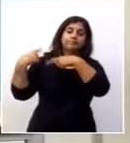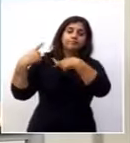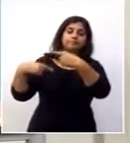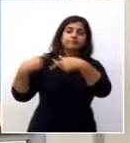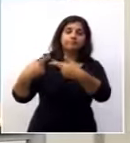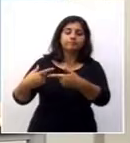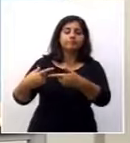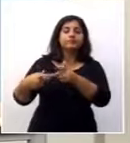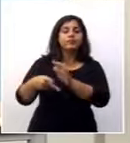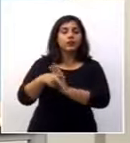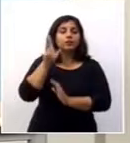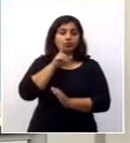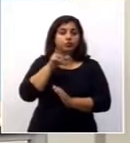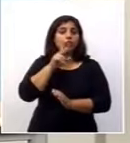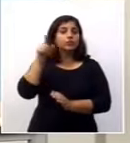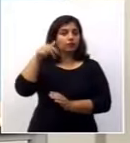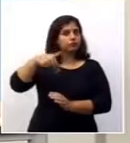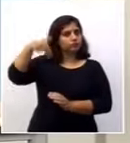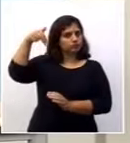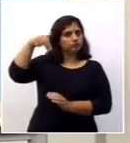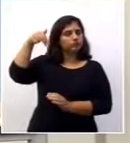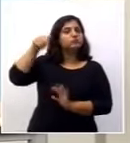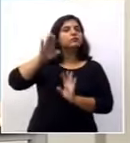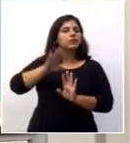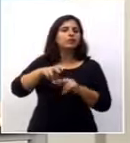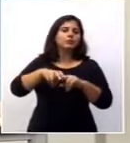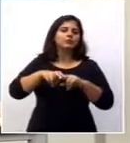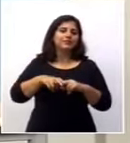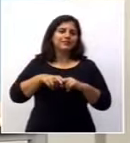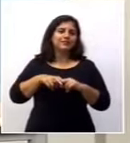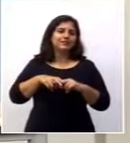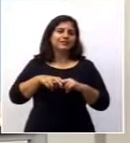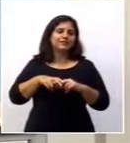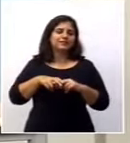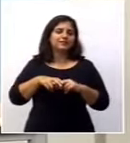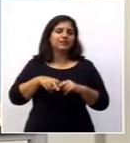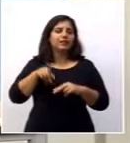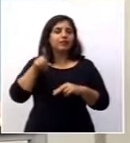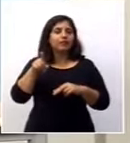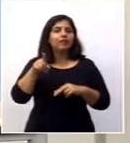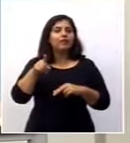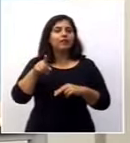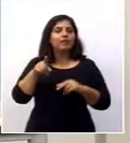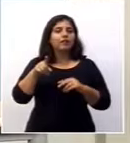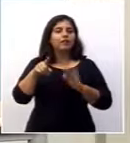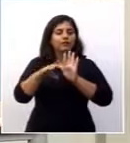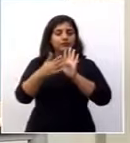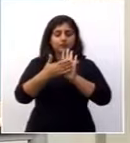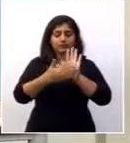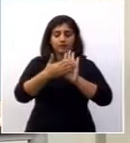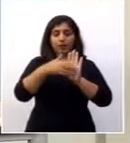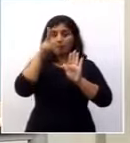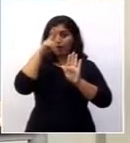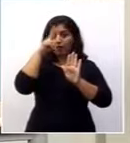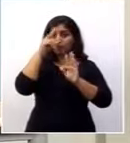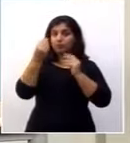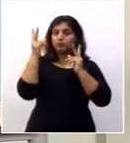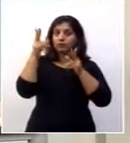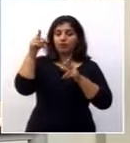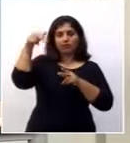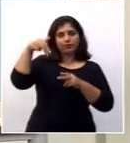tá? Ela é da região do Nordeste, por isso que é a questão da capa também ser lembrada, né, através